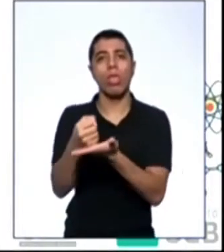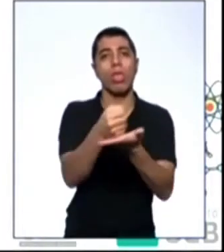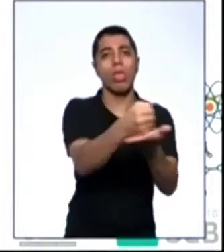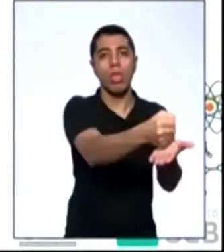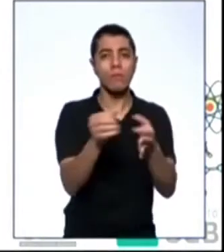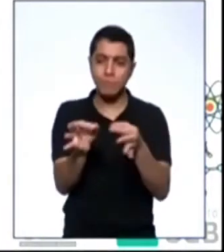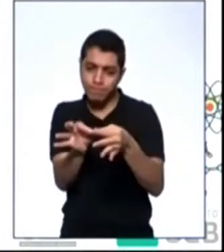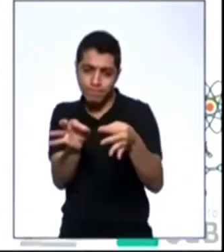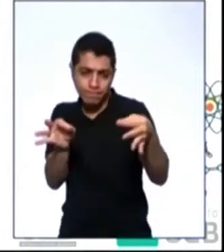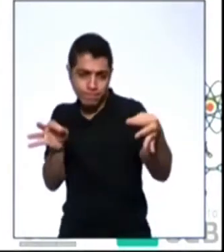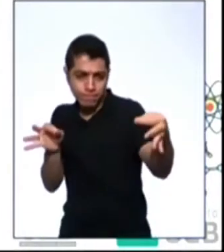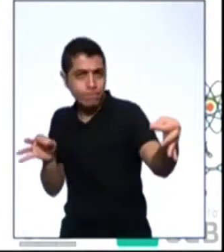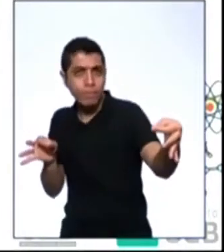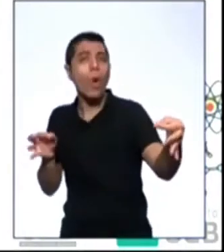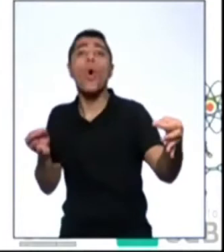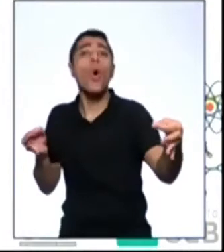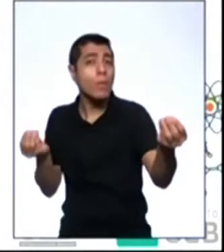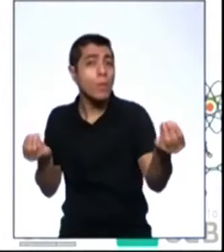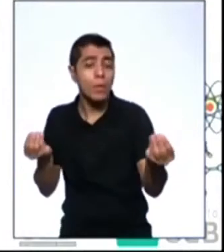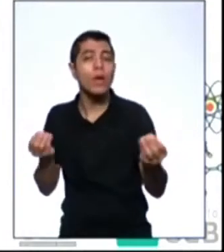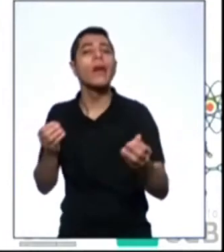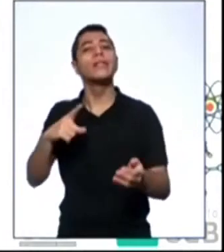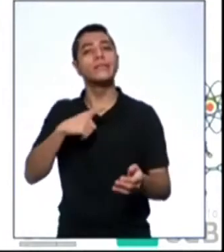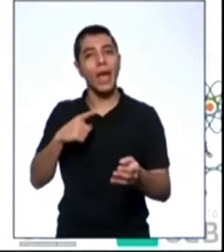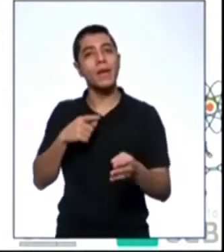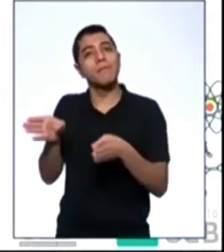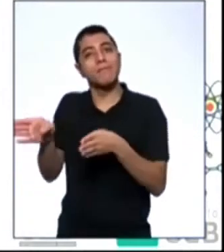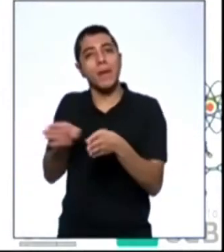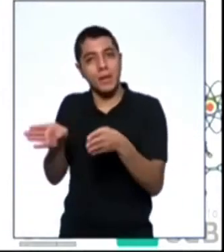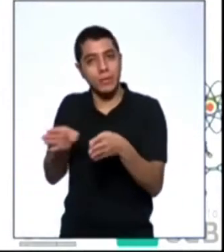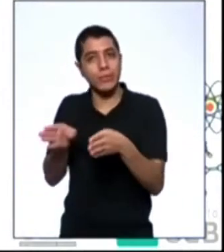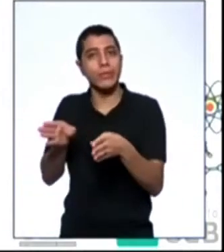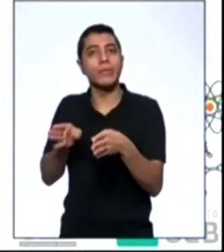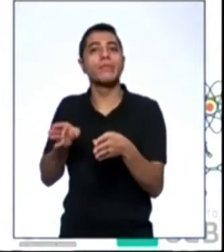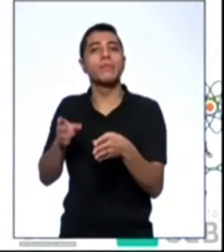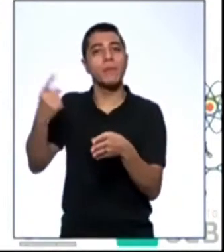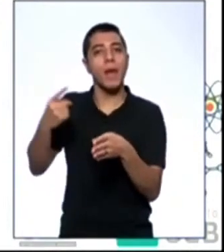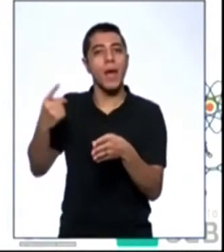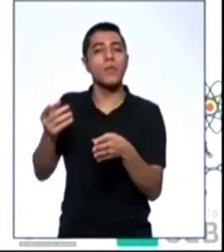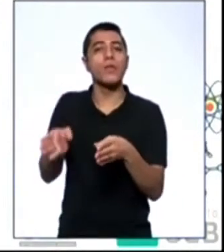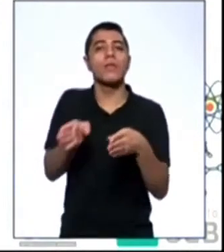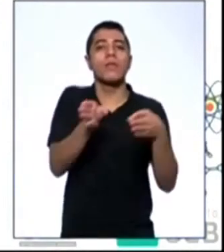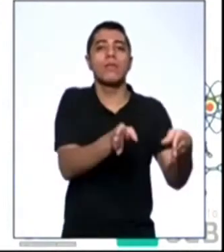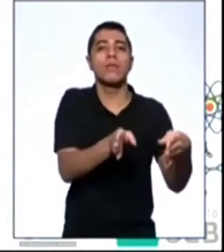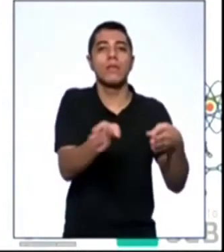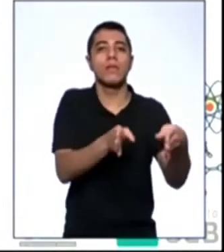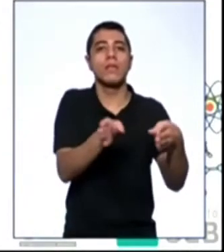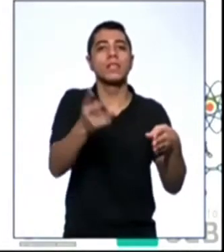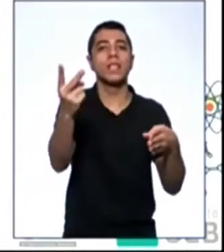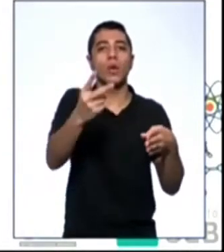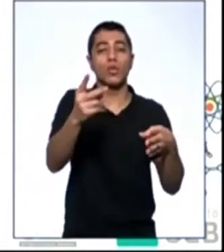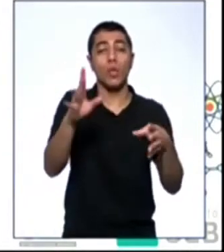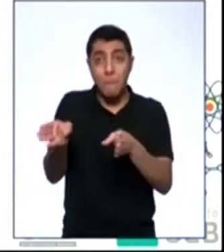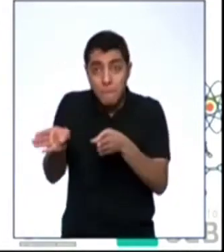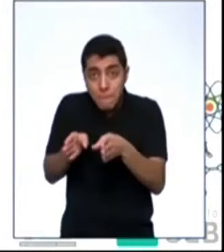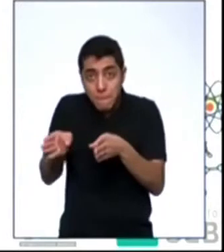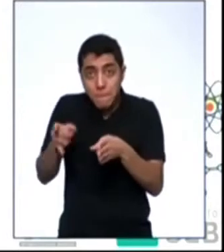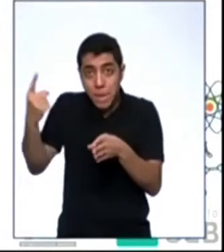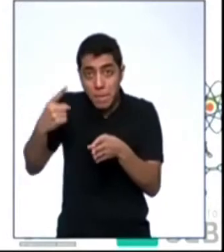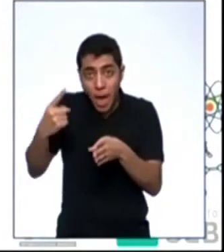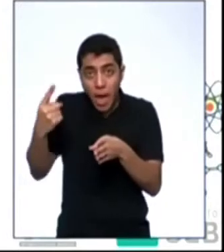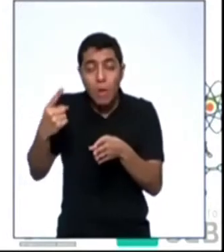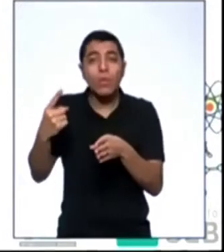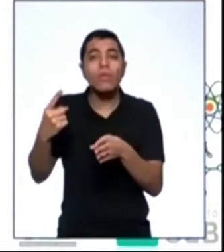velocidades máximas permitidas diferentes. No primeiro trecho, a velocidade máxima permitida é de 80 km por hora e a distância a